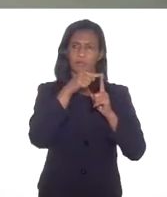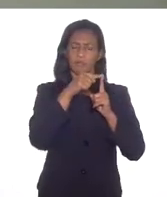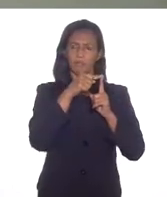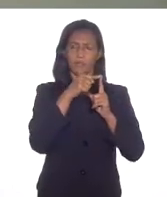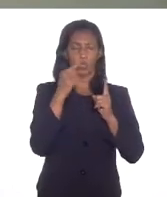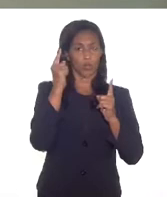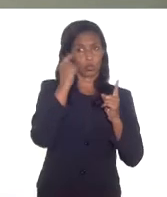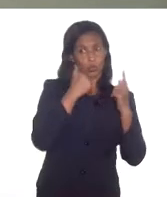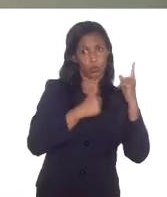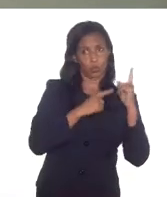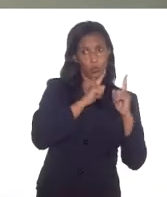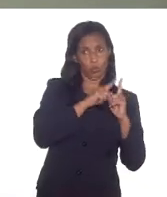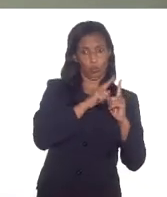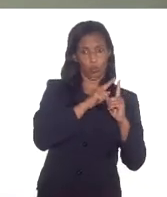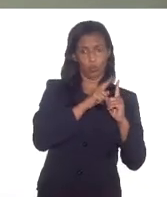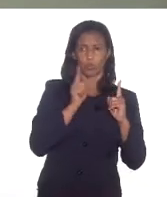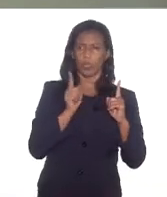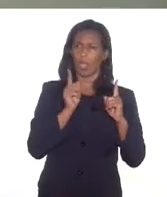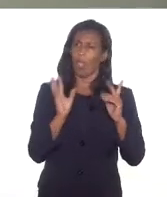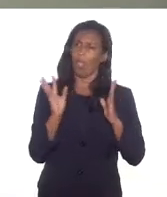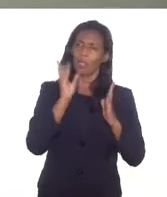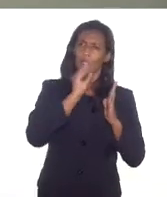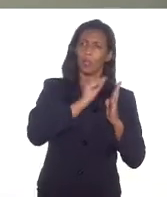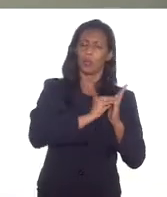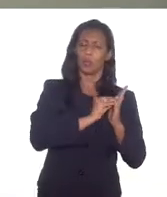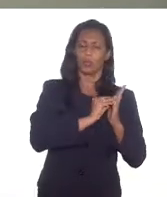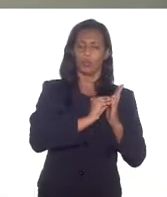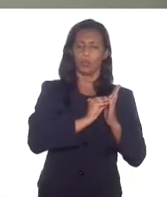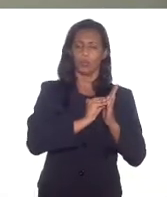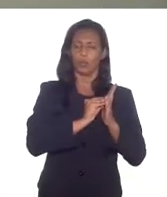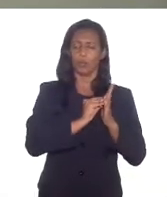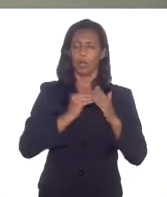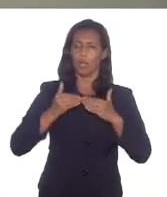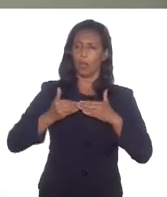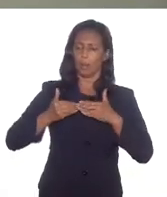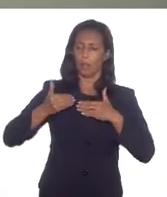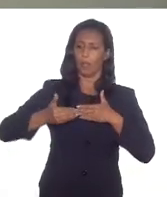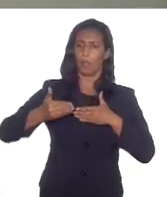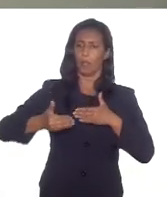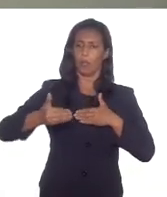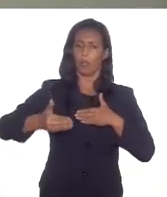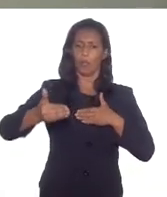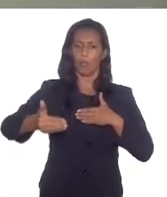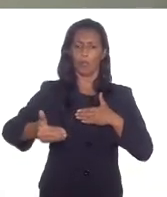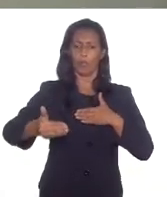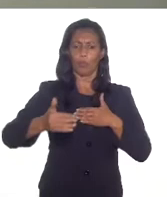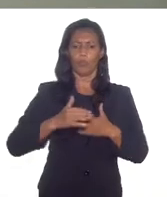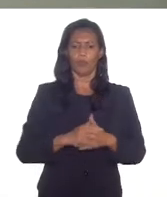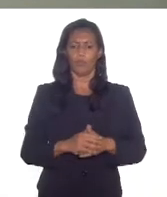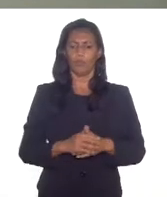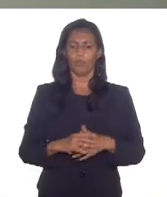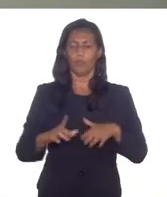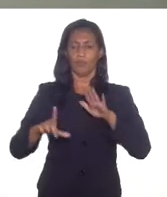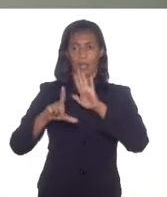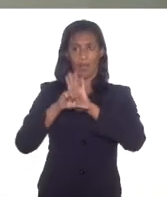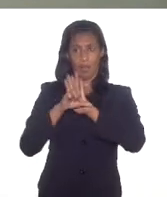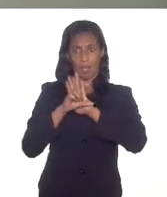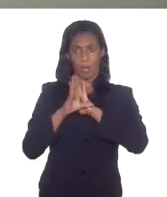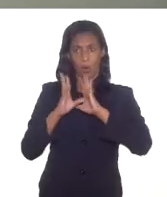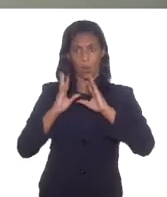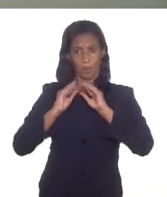um, o senhor está incluindo a prorrogação da lei